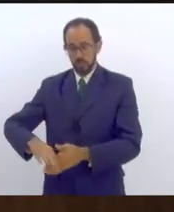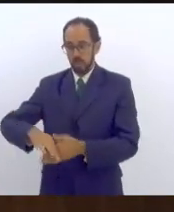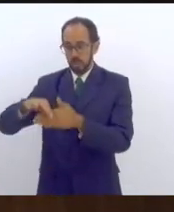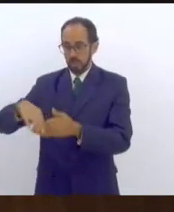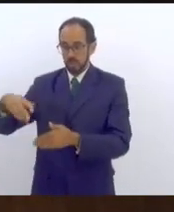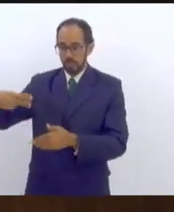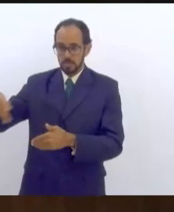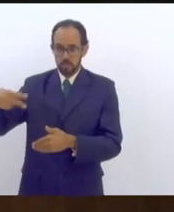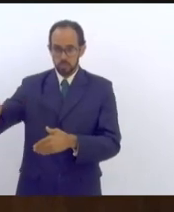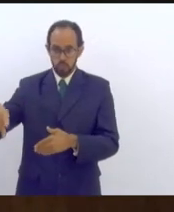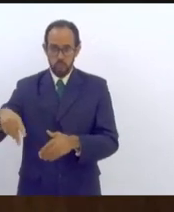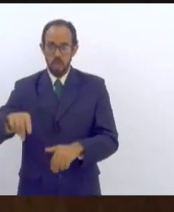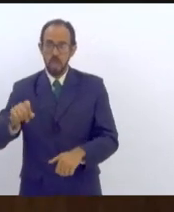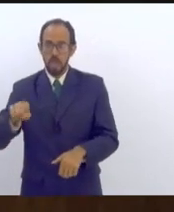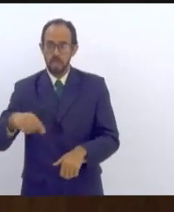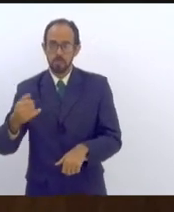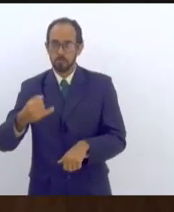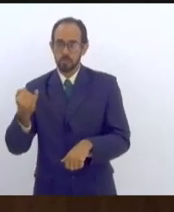Excelência. Né?